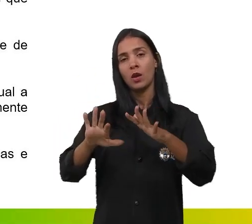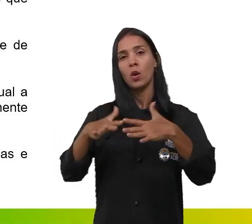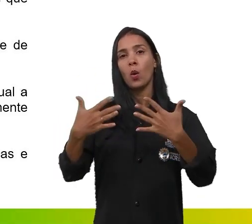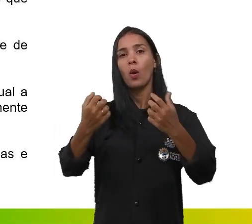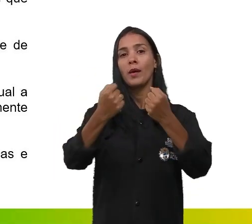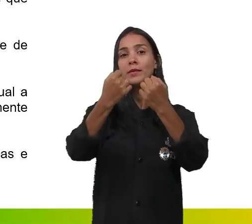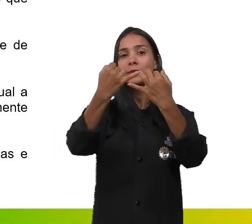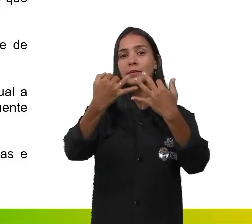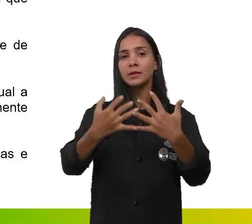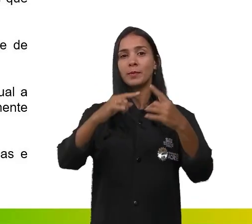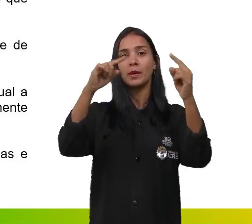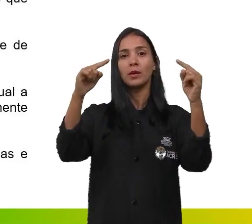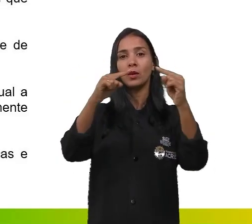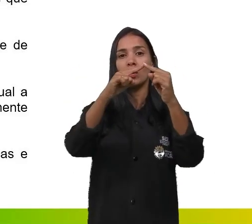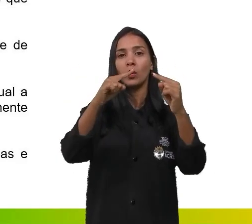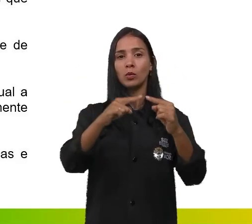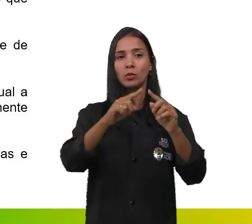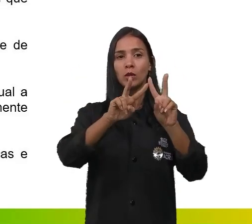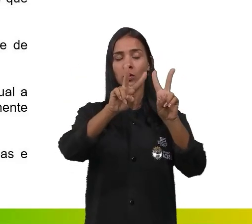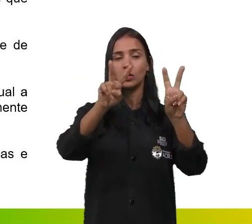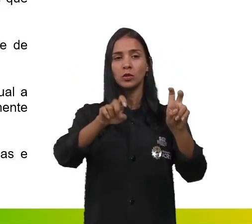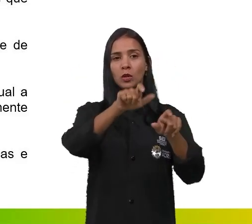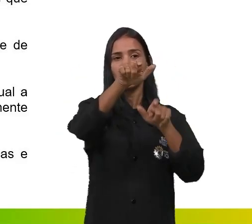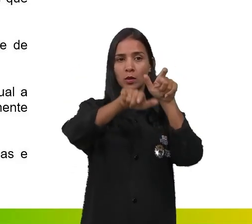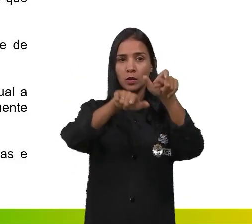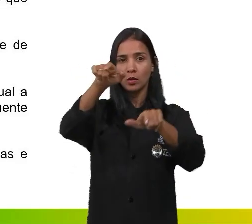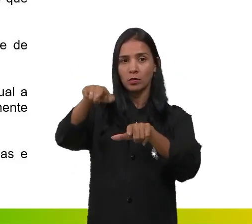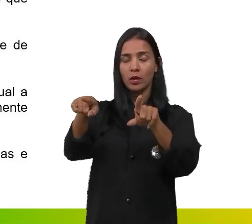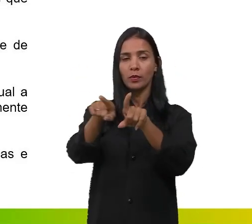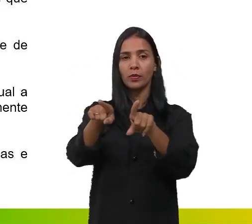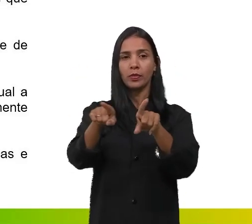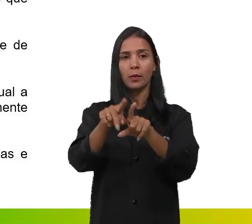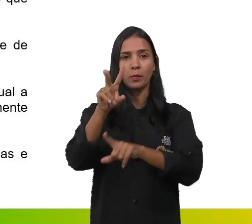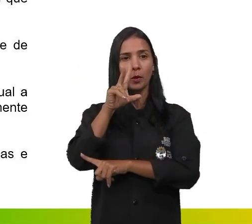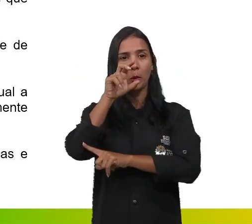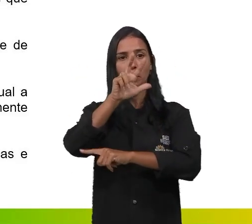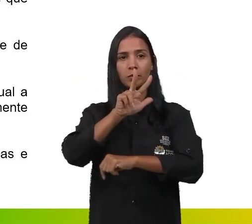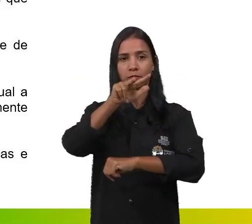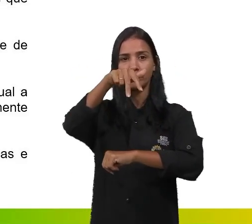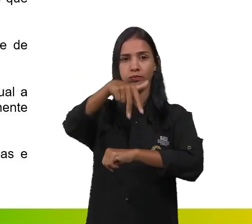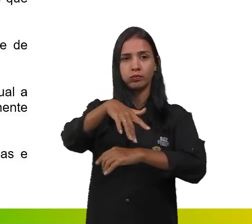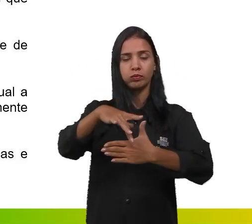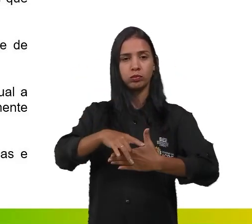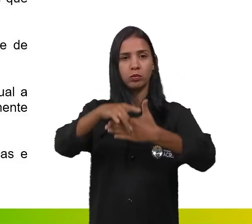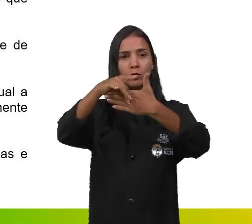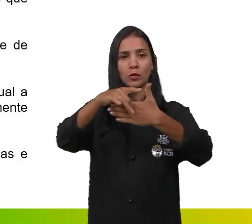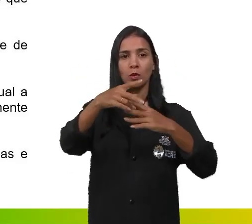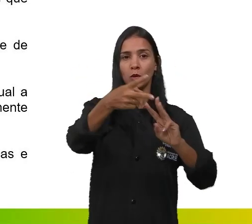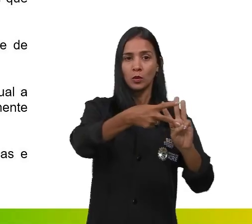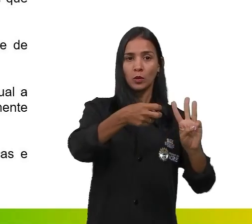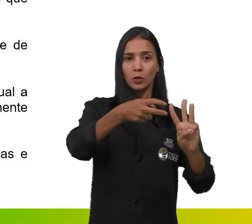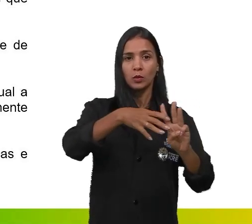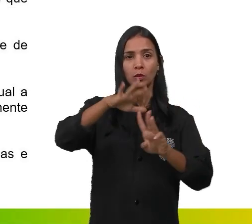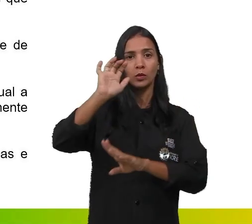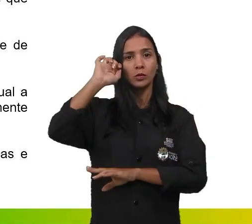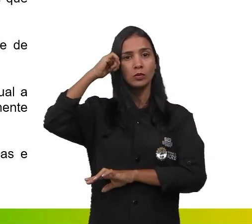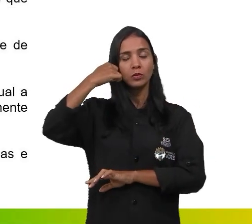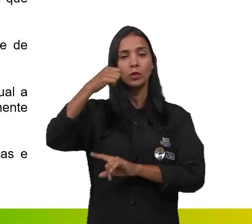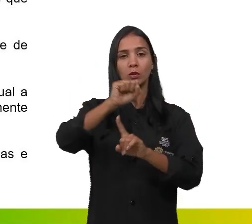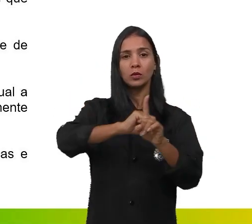a alteridade e o fortalecimento do protagonismo indígena e afrodescendente na